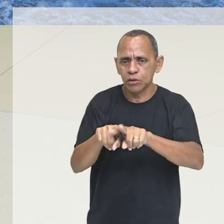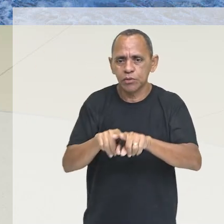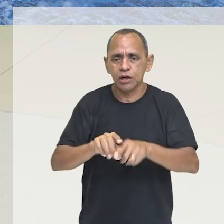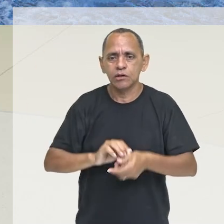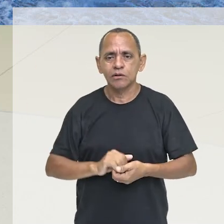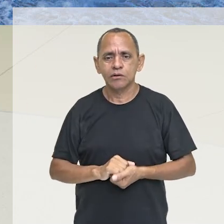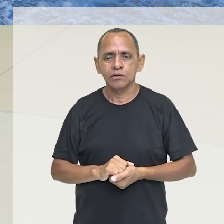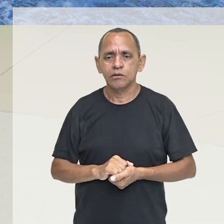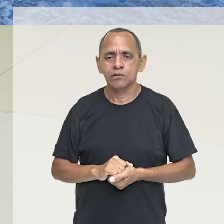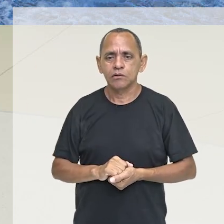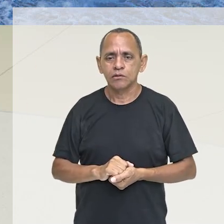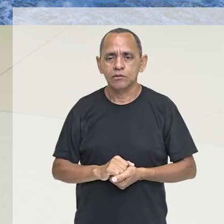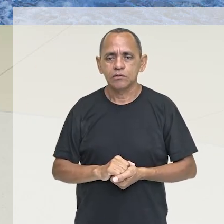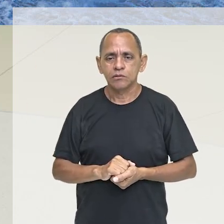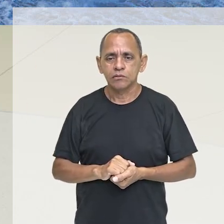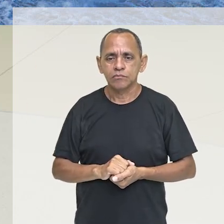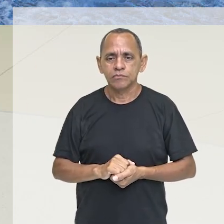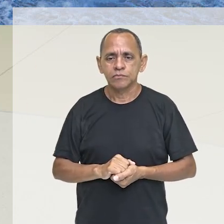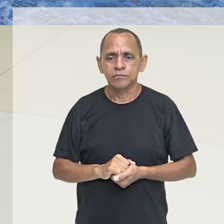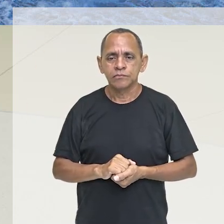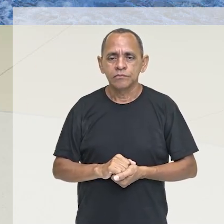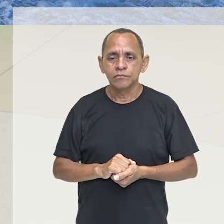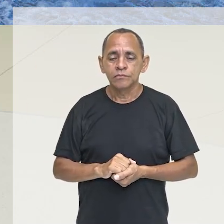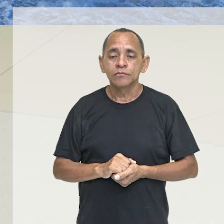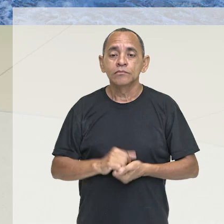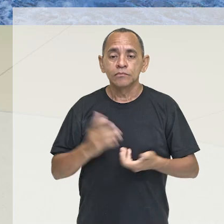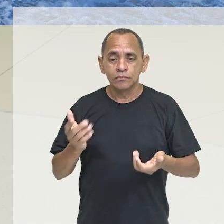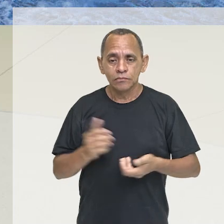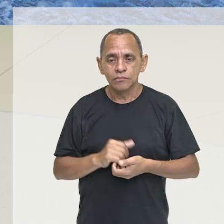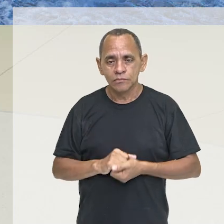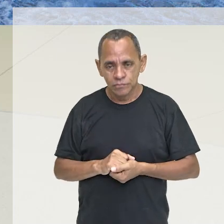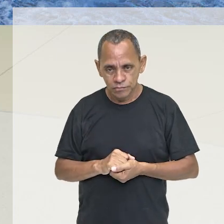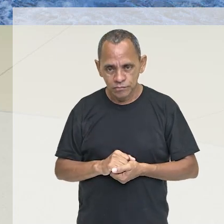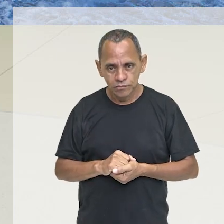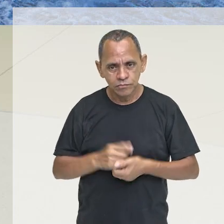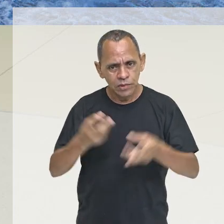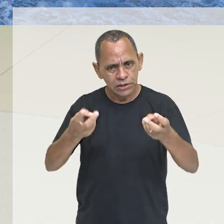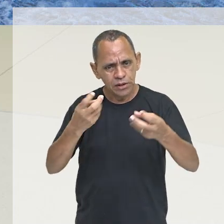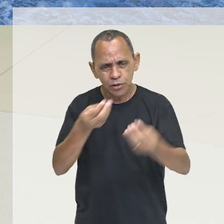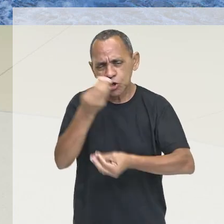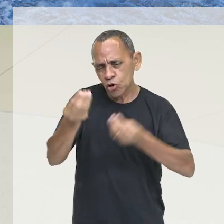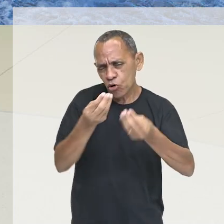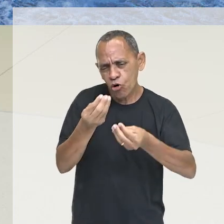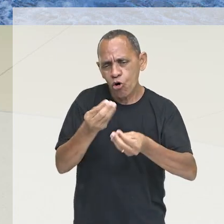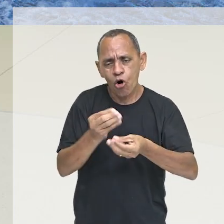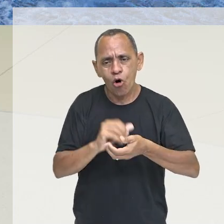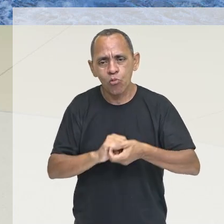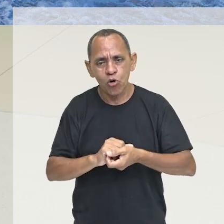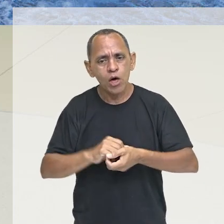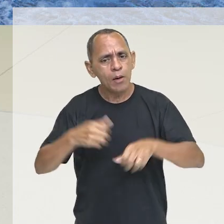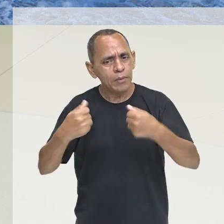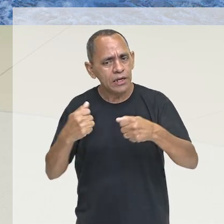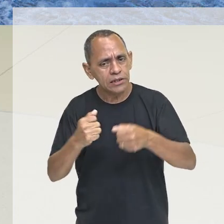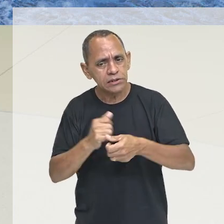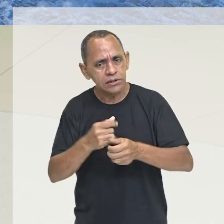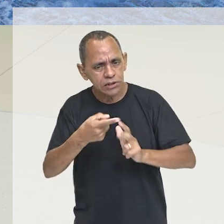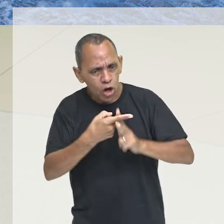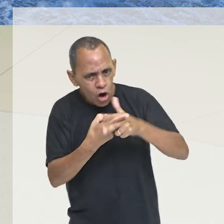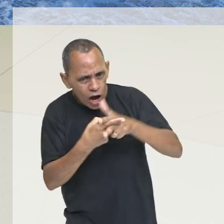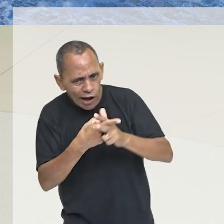conversa. Claro que para ocorrer as placas voltaicas, como no nosso mundo